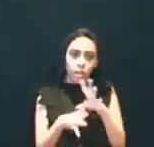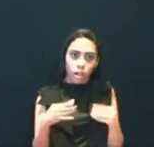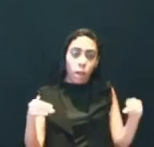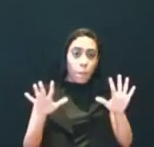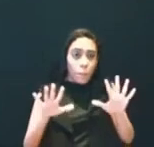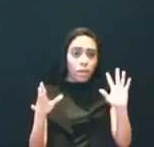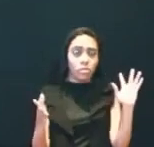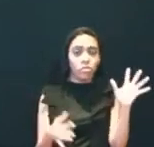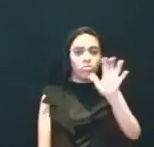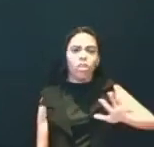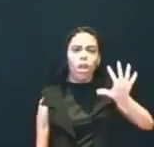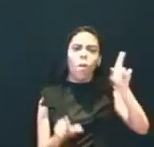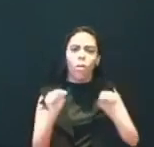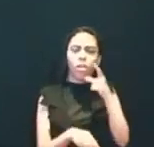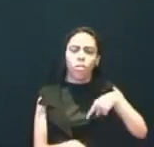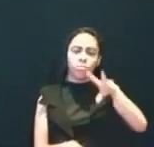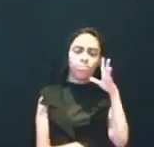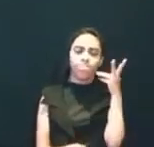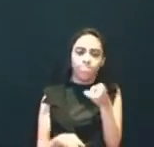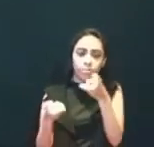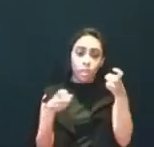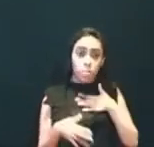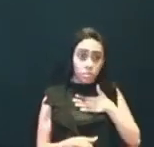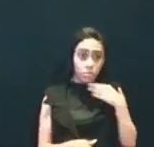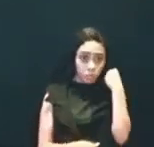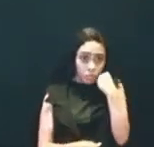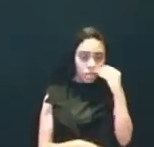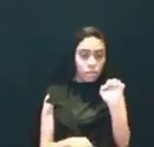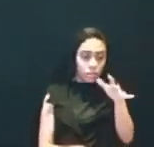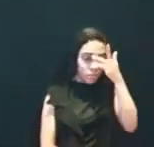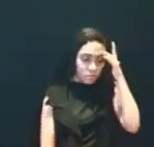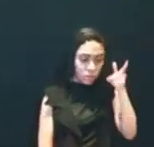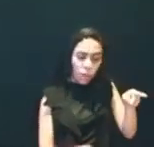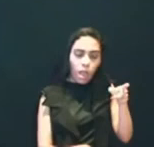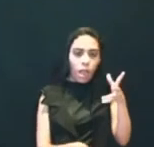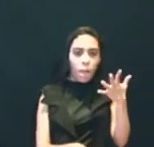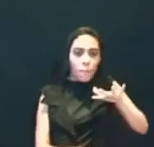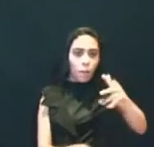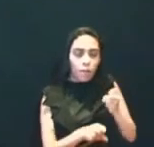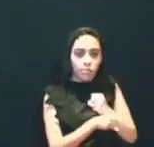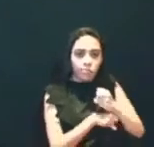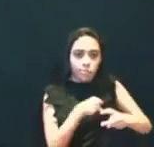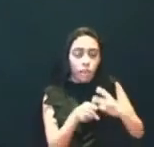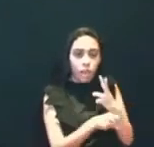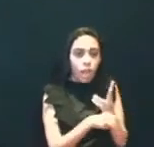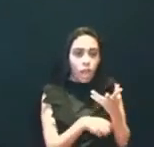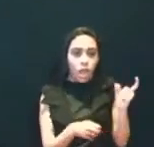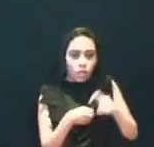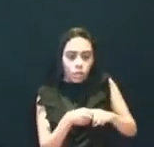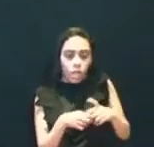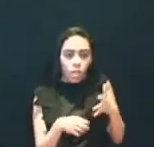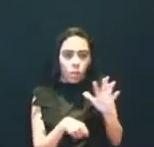maneira em geral, a gente usa aí, a minha experiência, que se o paciente ele atinge ali uns 3 anos e a doença não